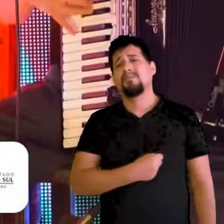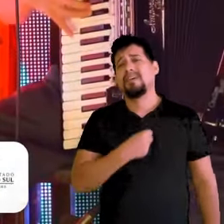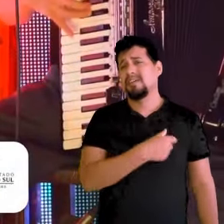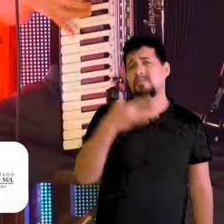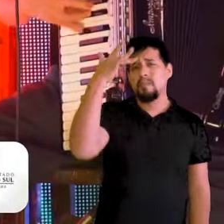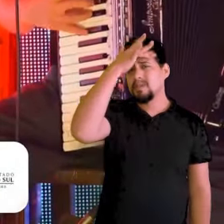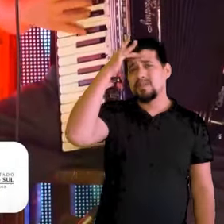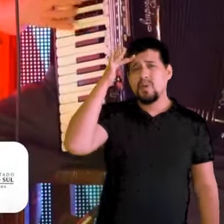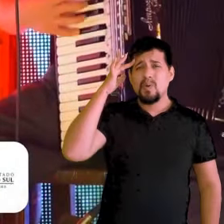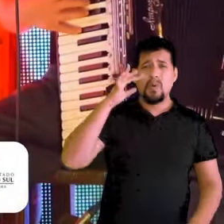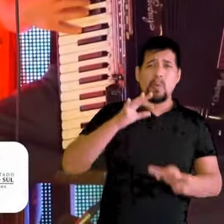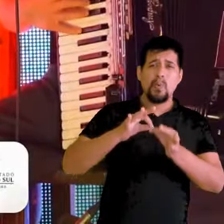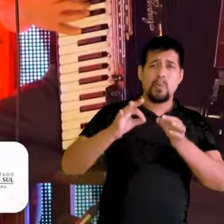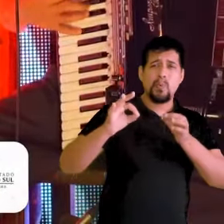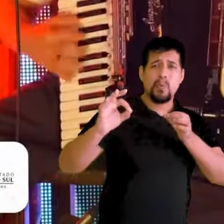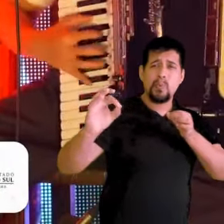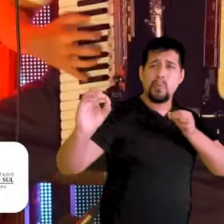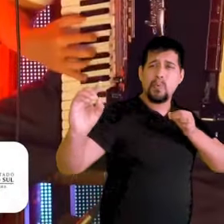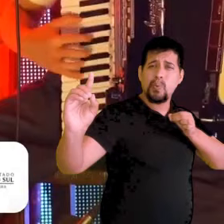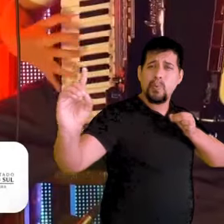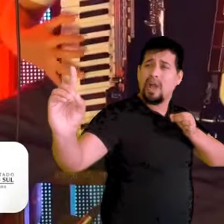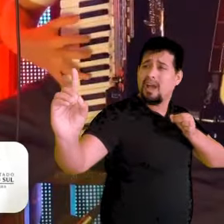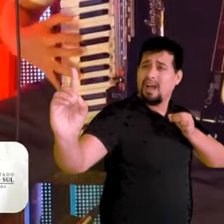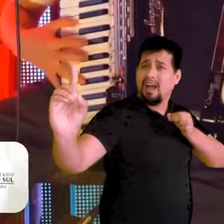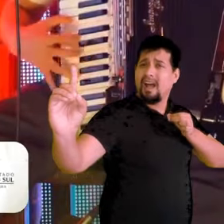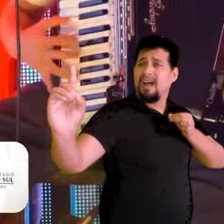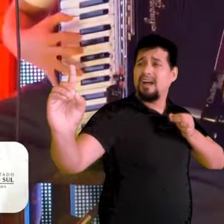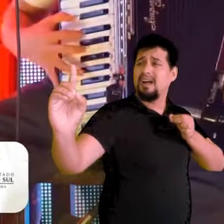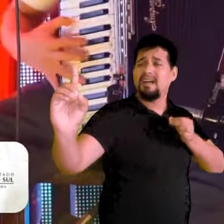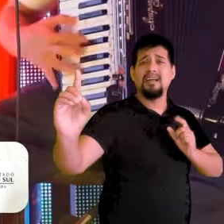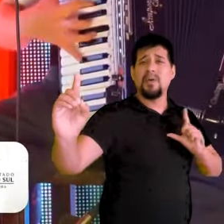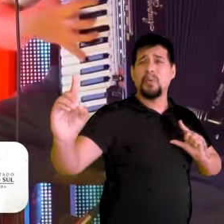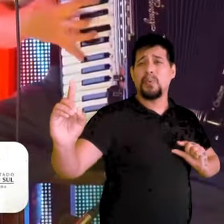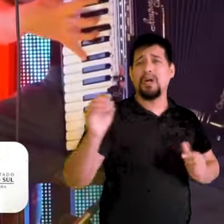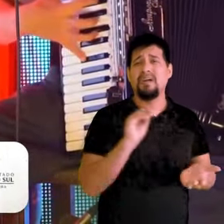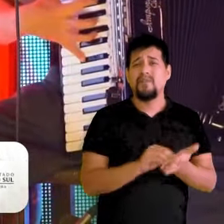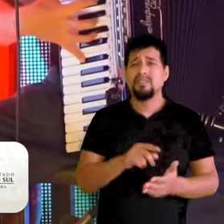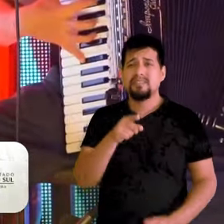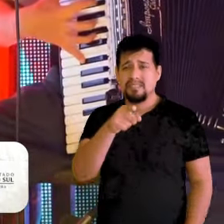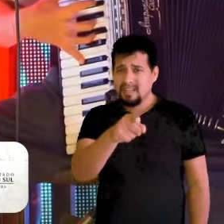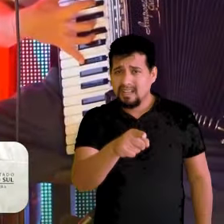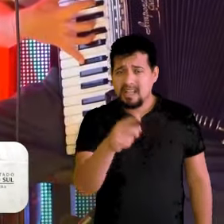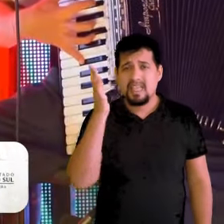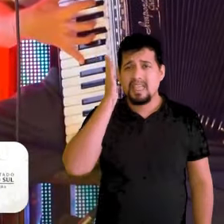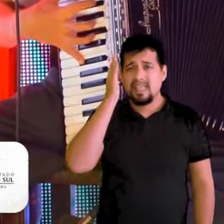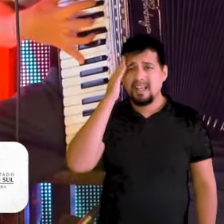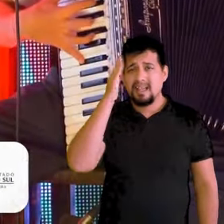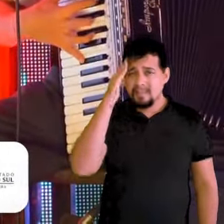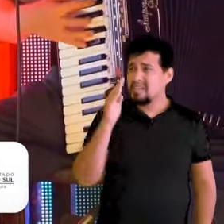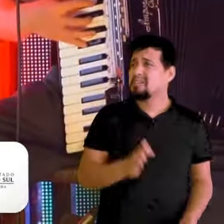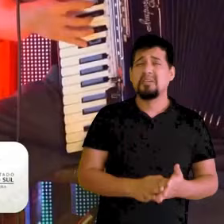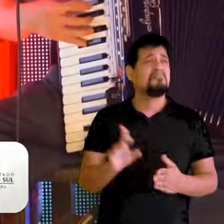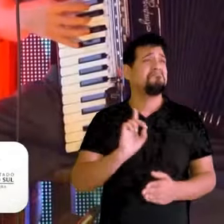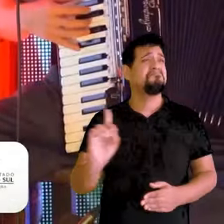ter saudade de alguém que longe está. O que alivia essa ausência de ti